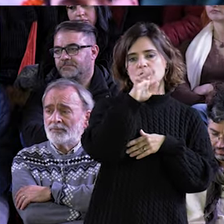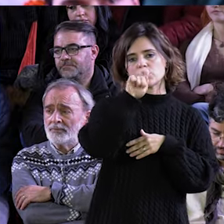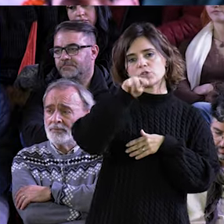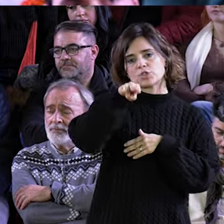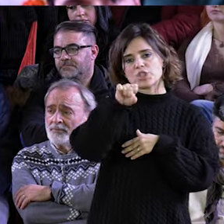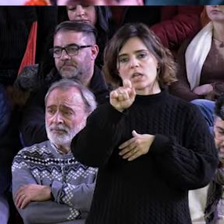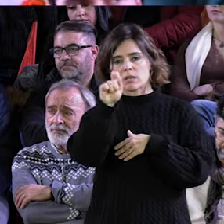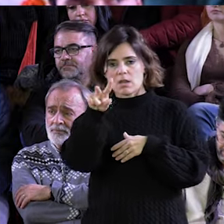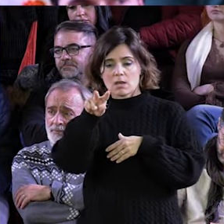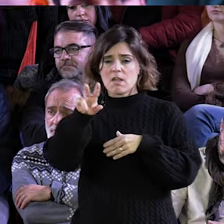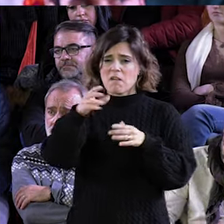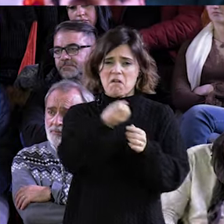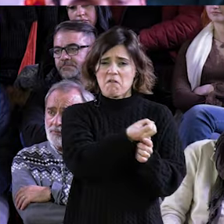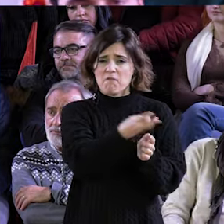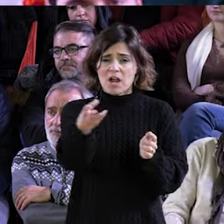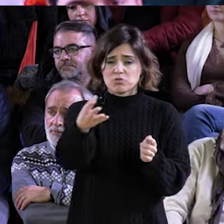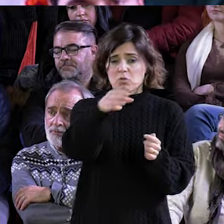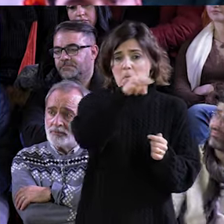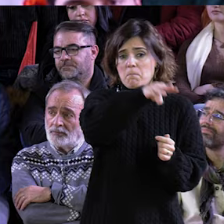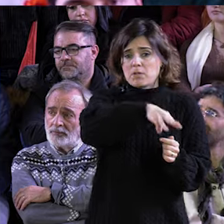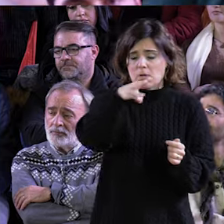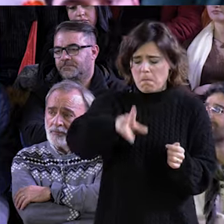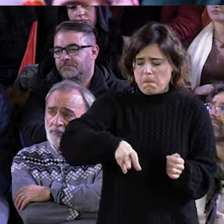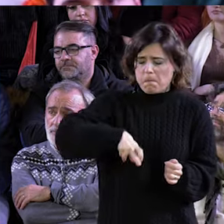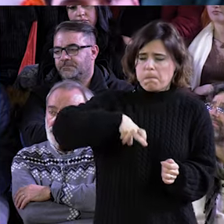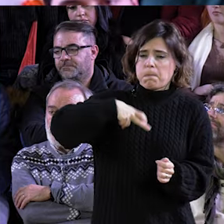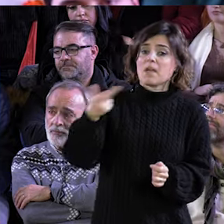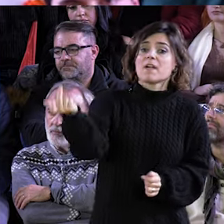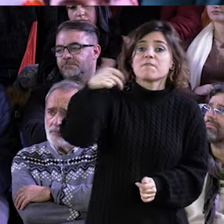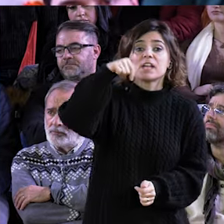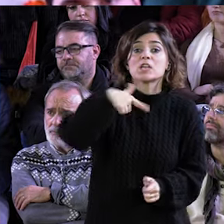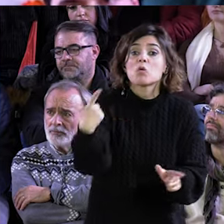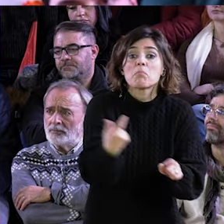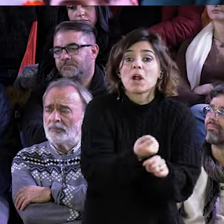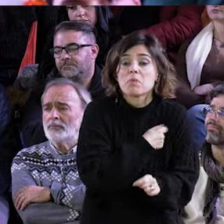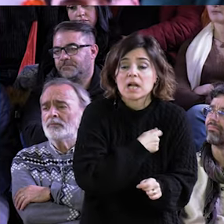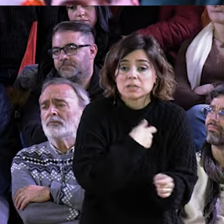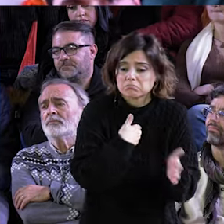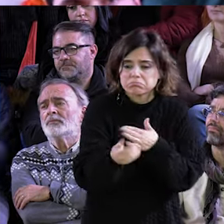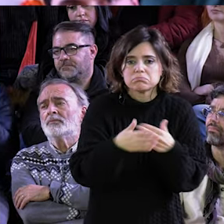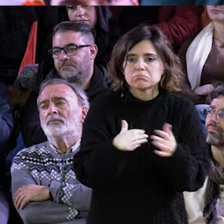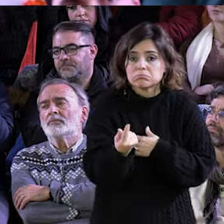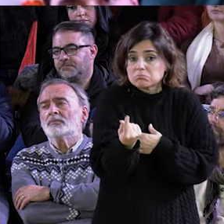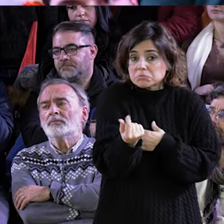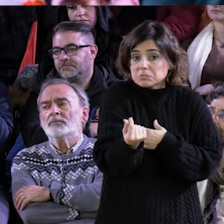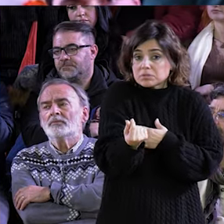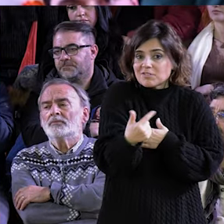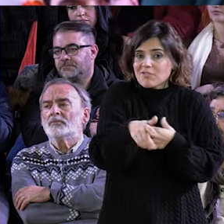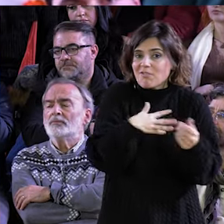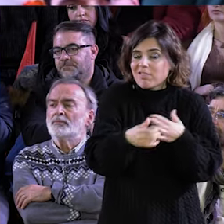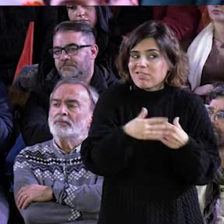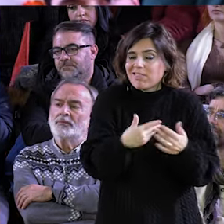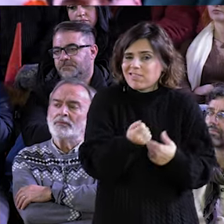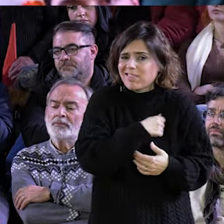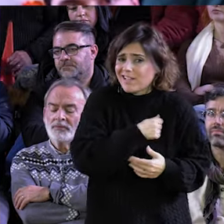dos 4 cantos do mundo que vêm aqui comprar uma casa sem discutir o preço, o que lhes interessa sobretudo não é tanto a casa, é o direito de